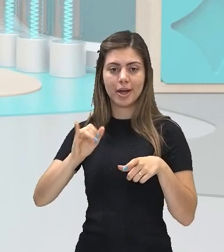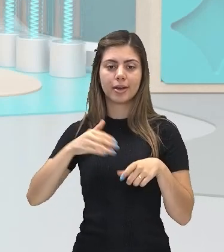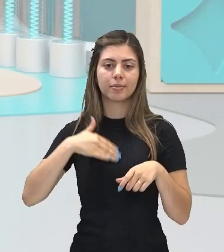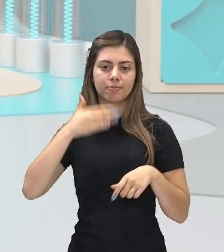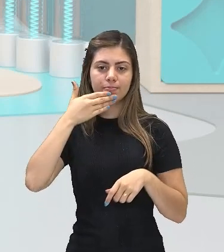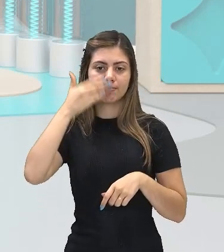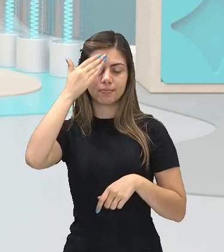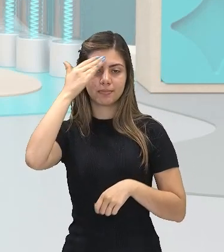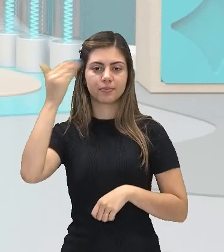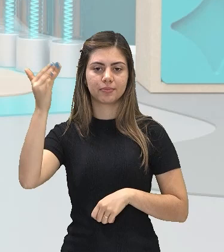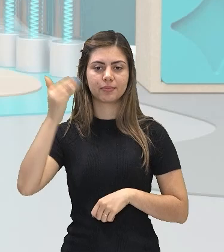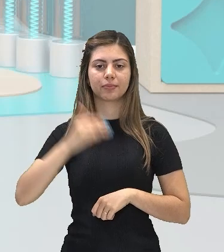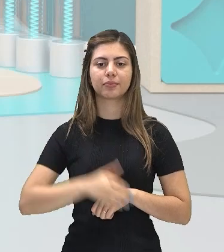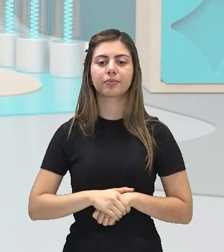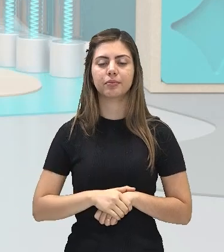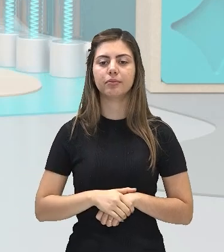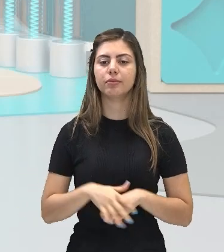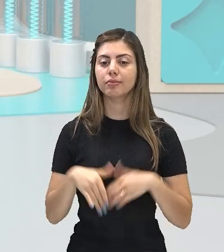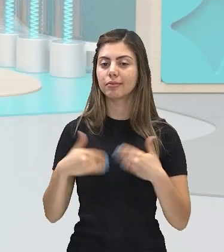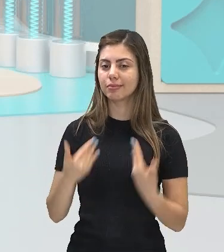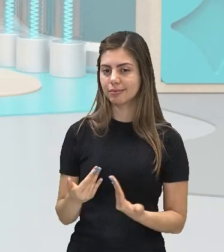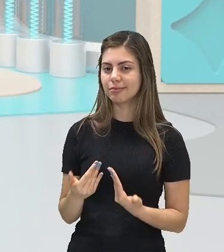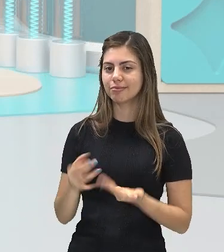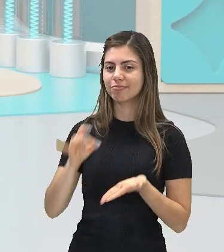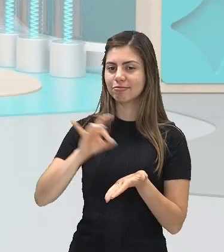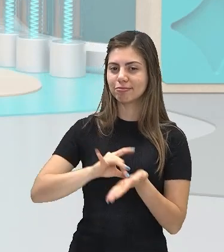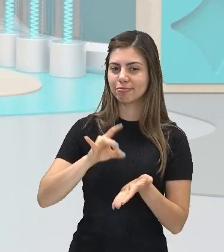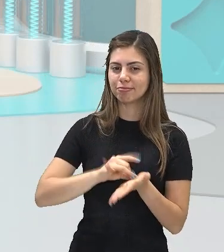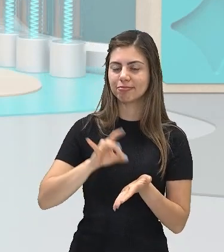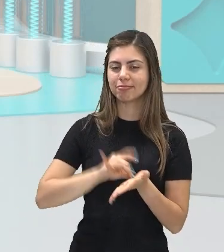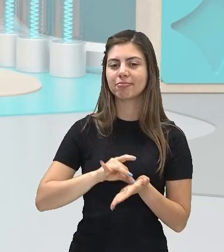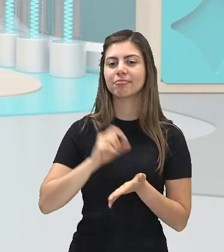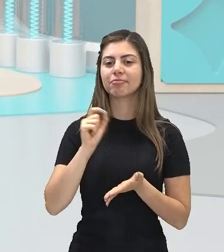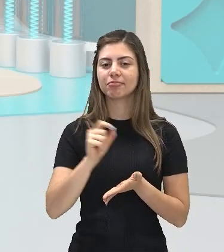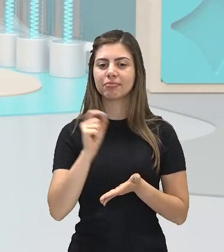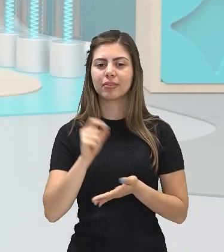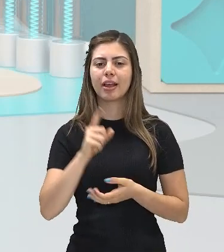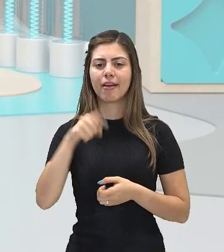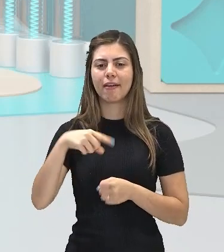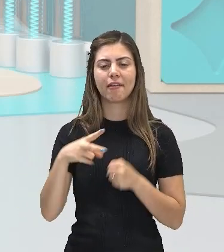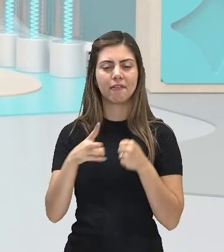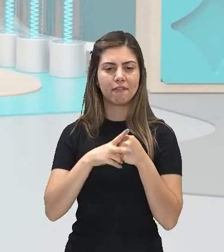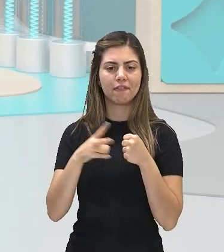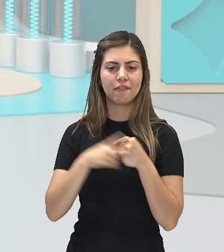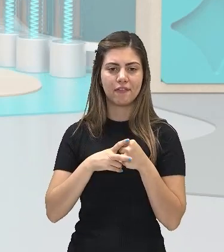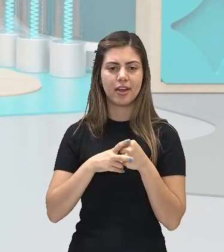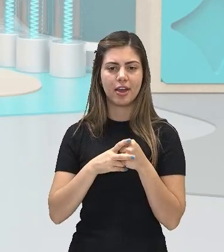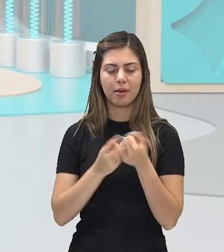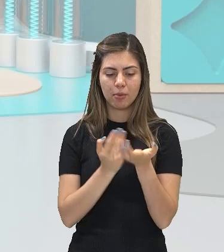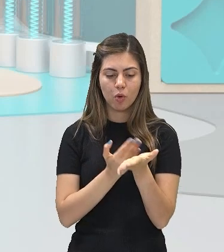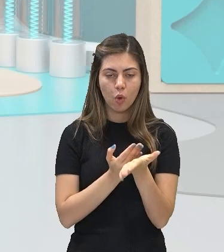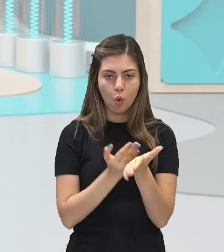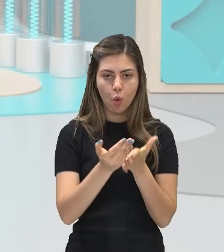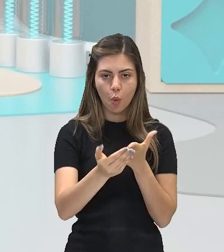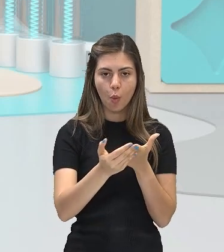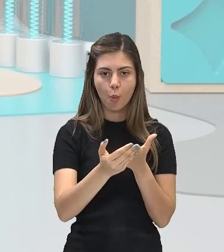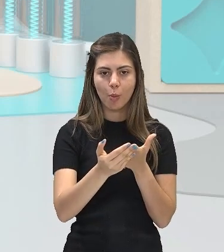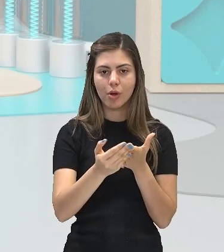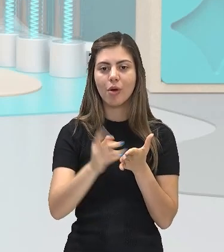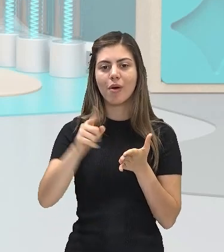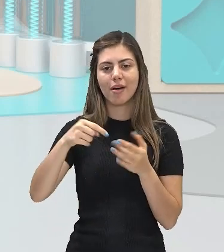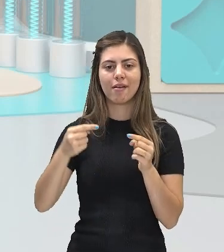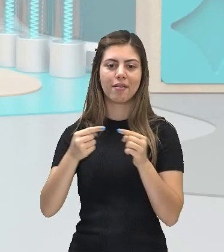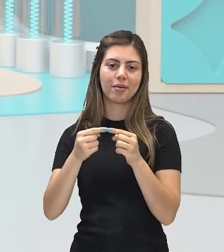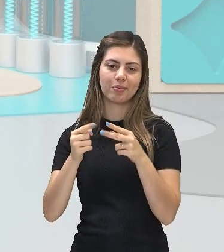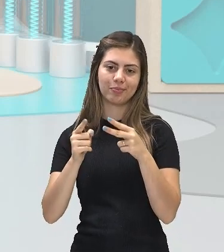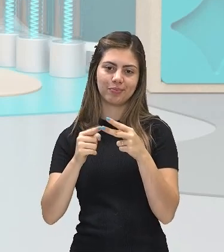Emirados Árabes Unidos. Nota que, de fato, a forma verbal começou ficou onde? Ficou no